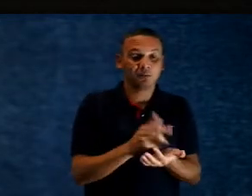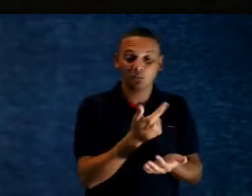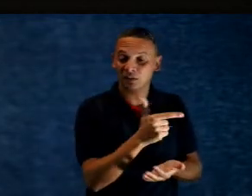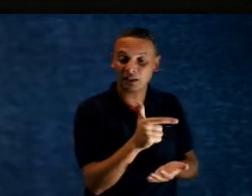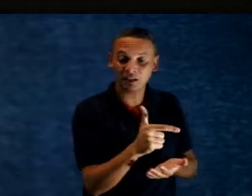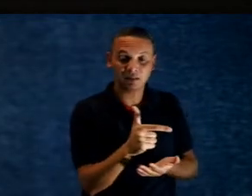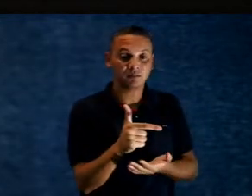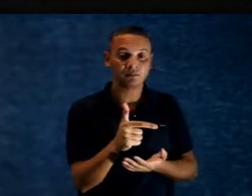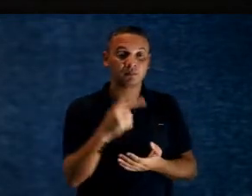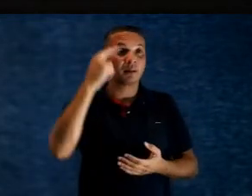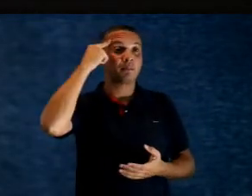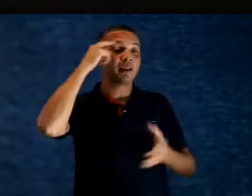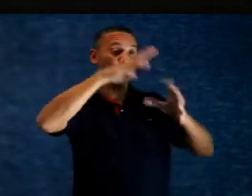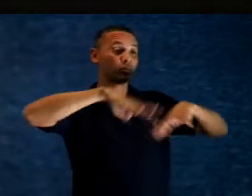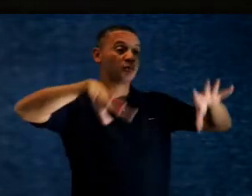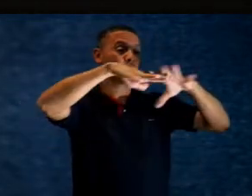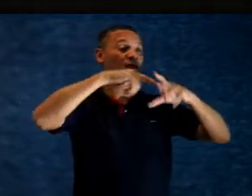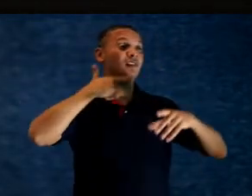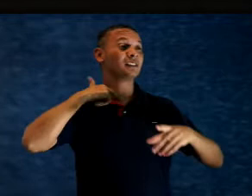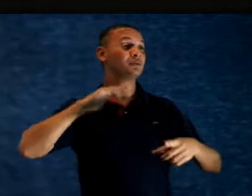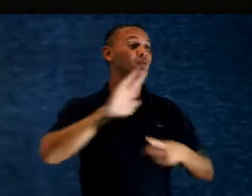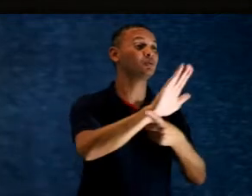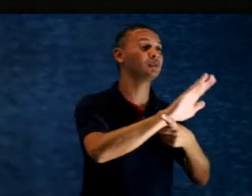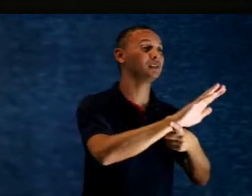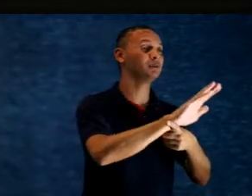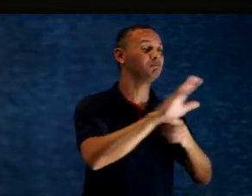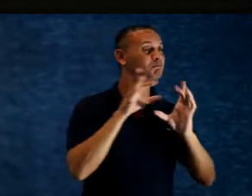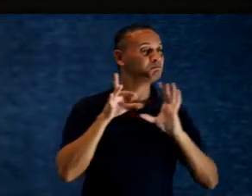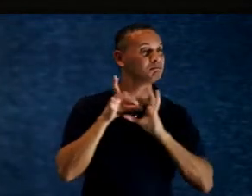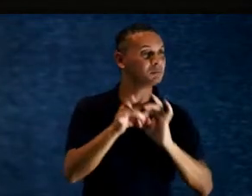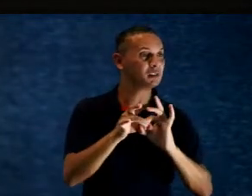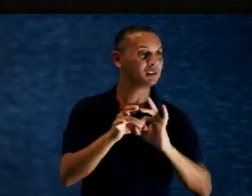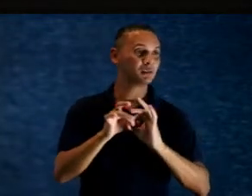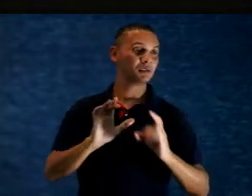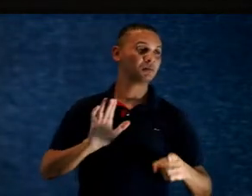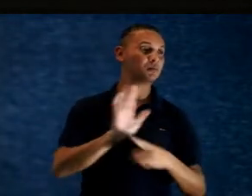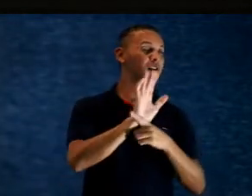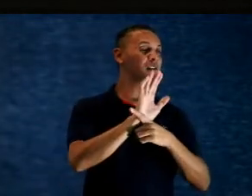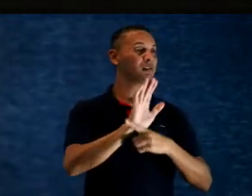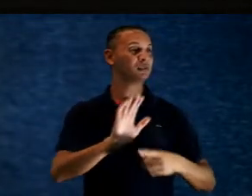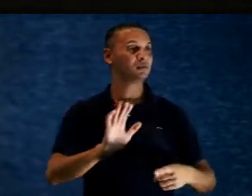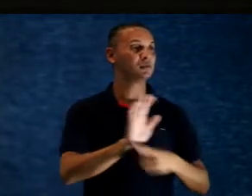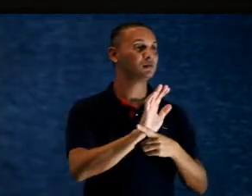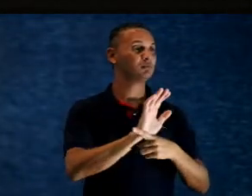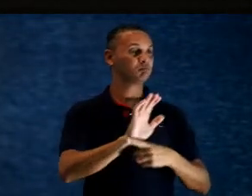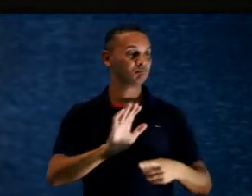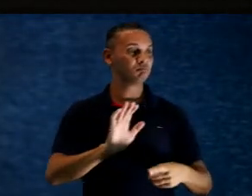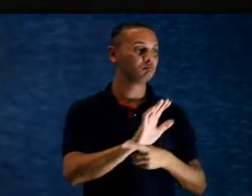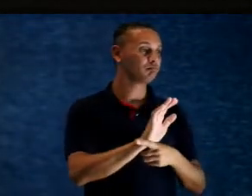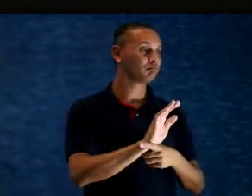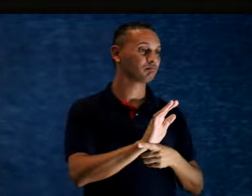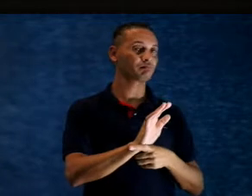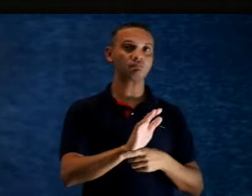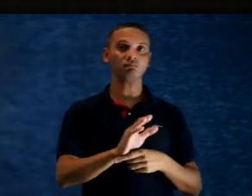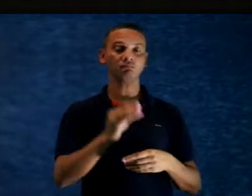acarinhá-los, sussurrá-lhes, berrar-lhes uma palavra, uma única palavra de consolo. Não sei qual, não faz mal, eles